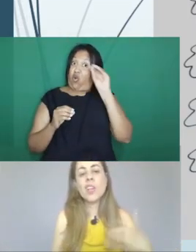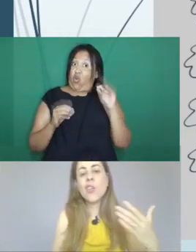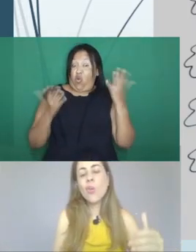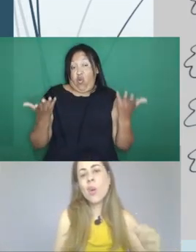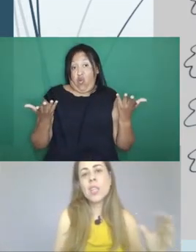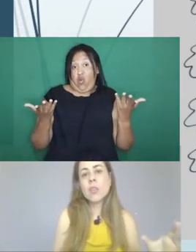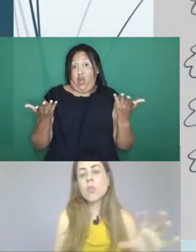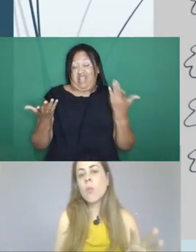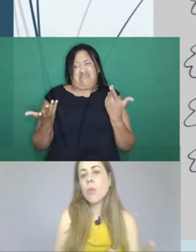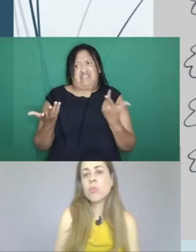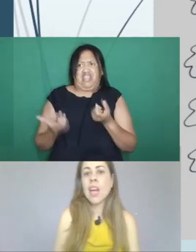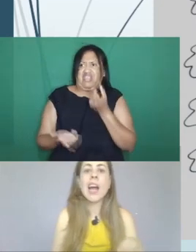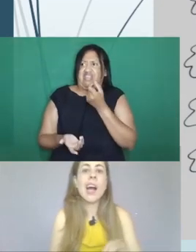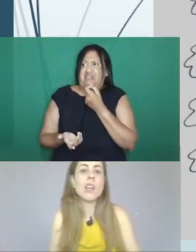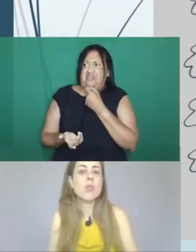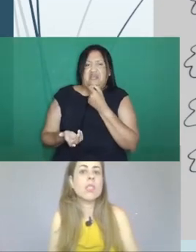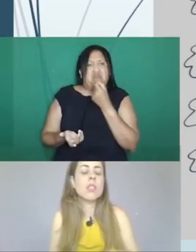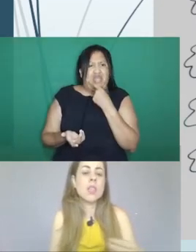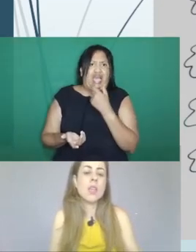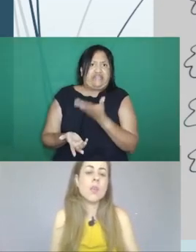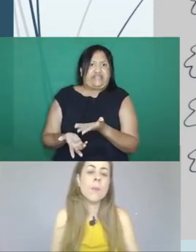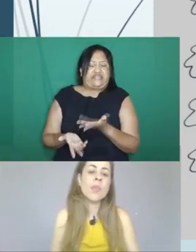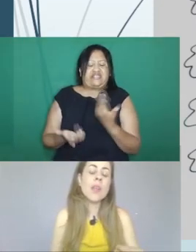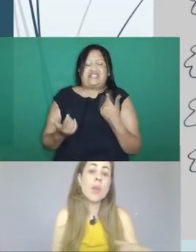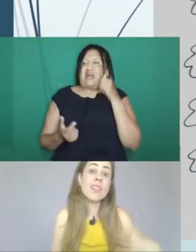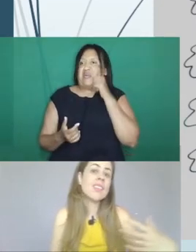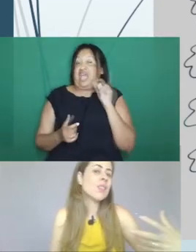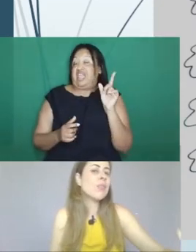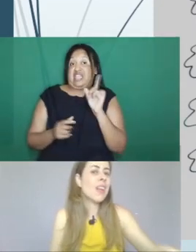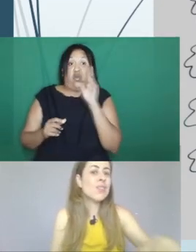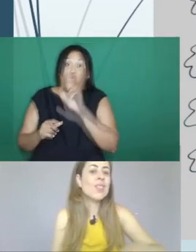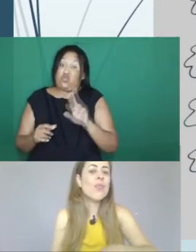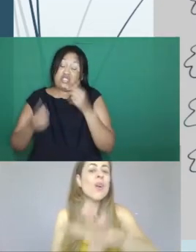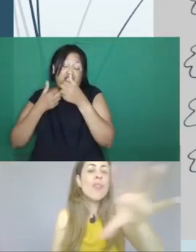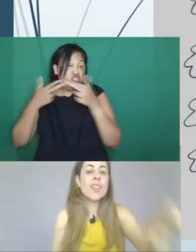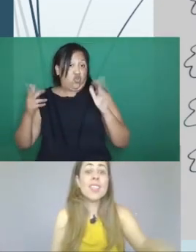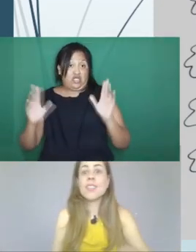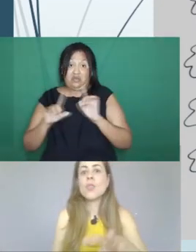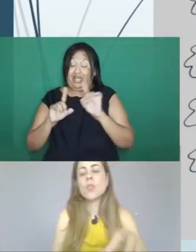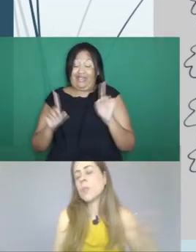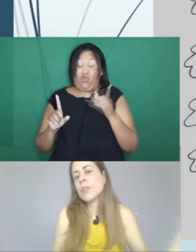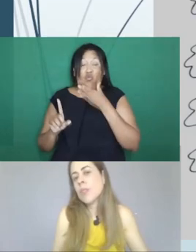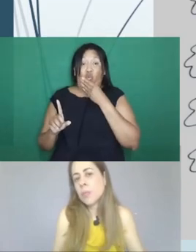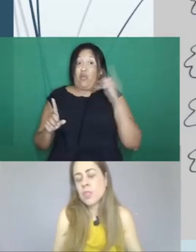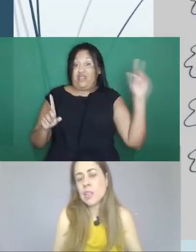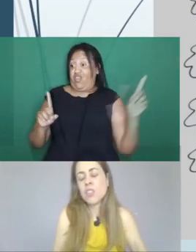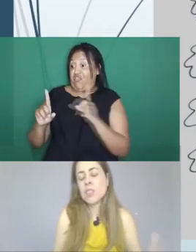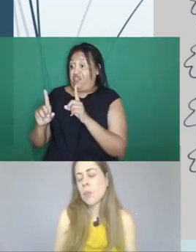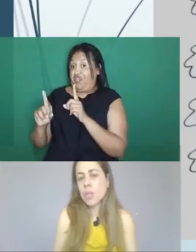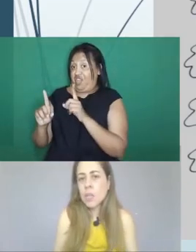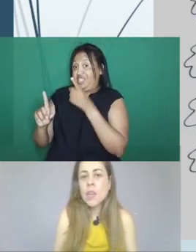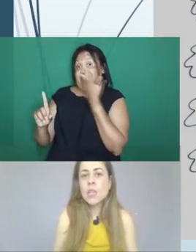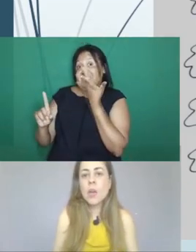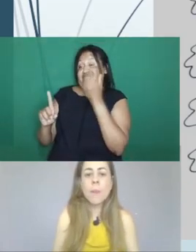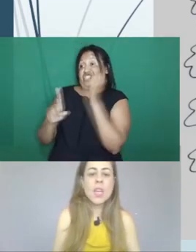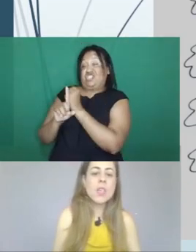então ele colocou até um tom um pouco sarcástico nesse sentido da mulher ter esse cuidado de não fazer essas coisas para não ser abusar e a